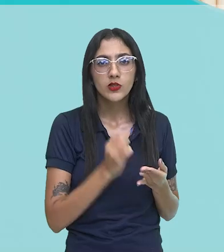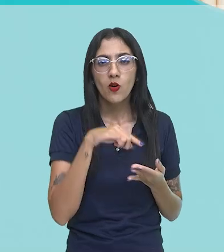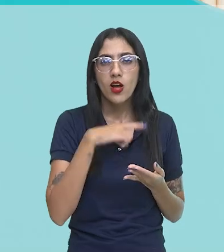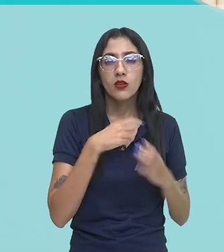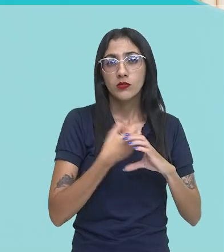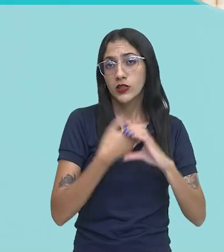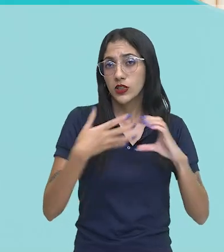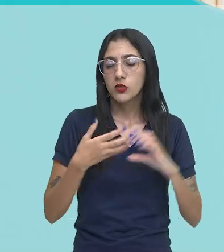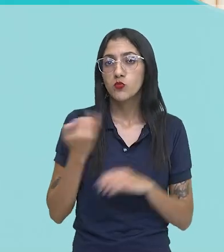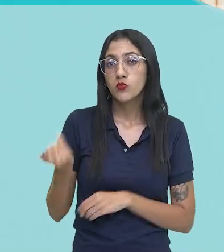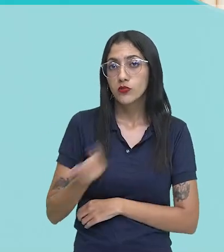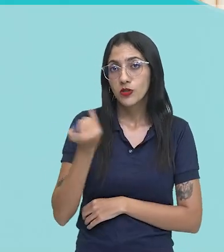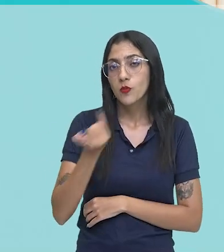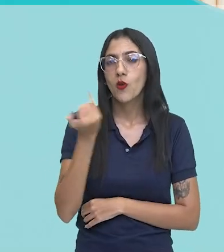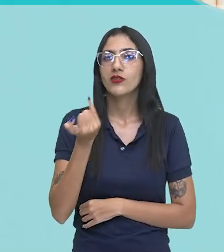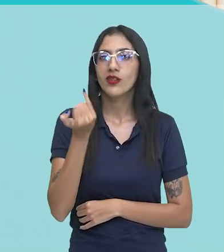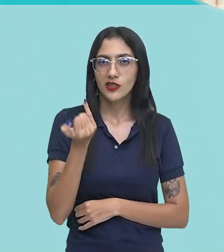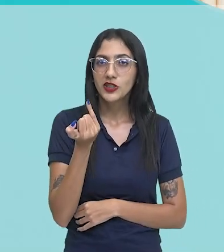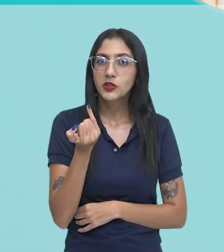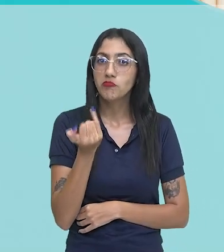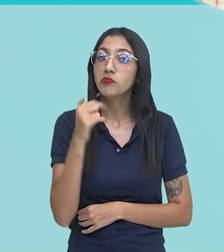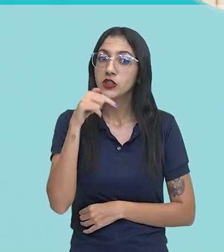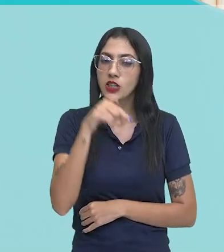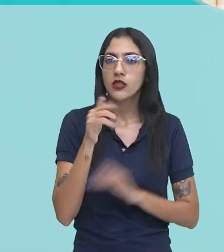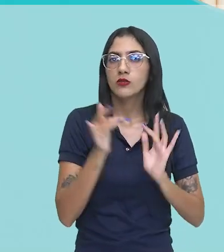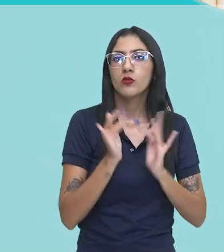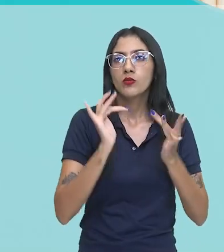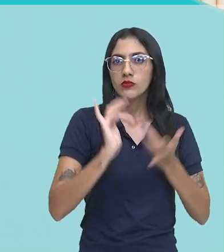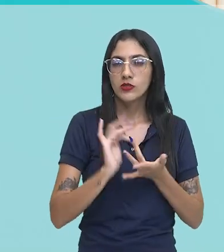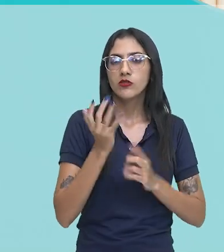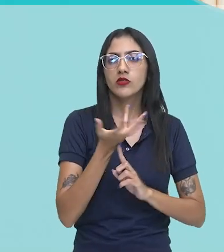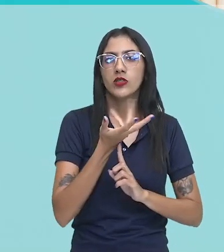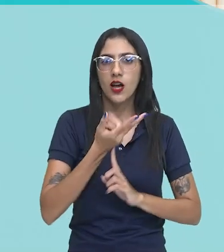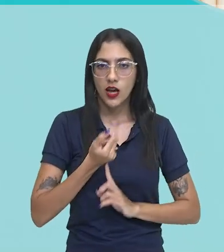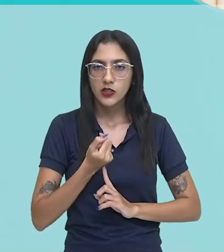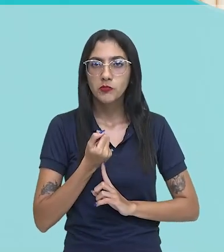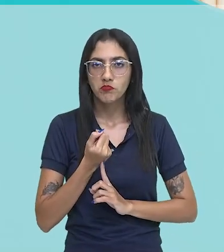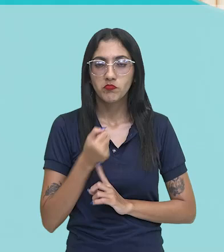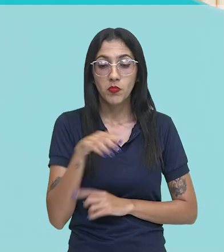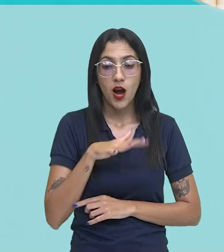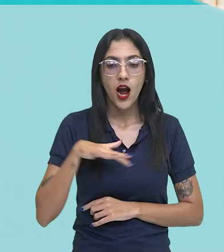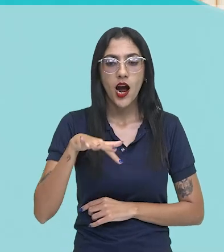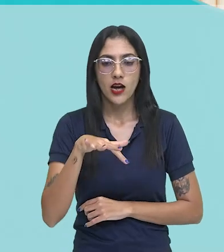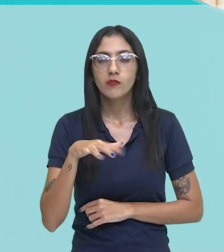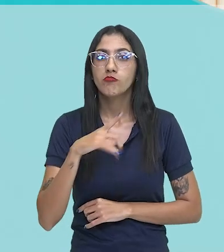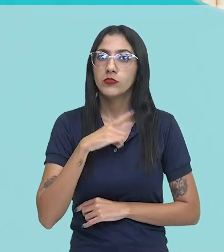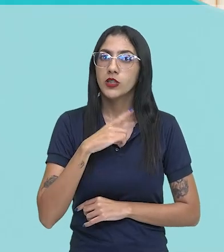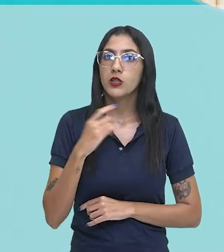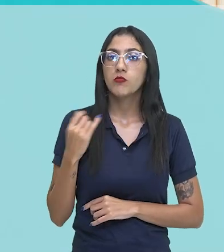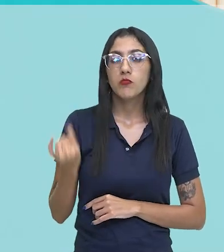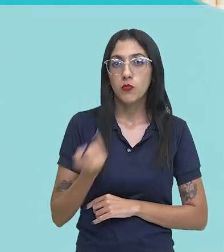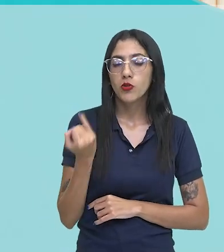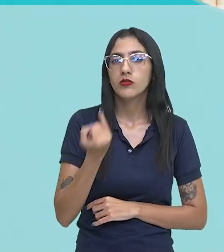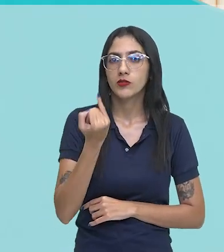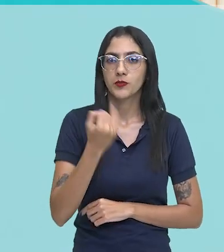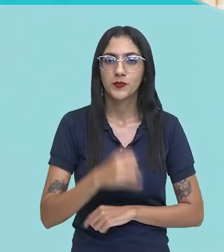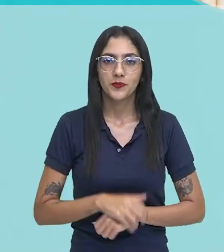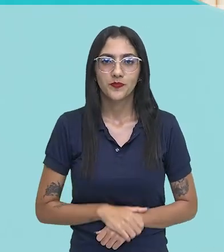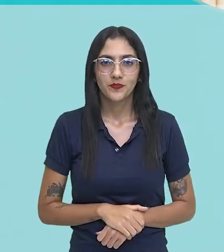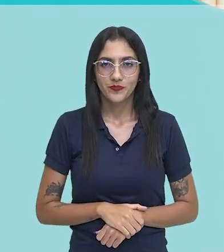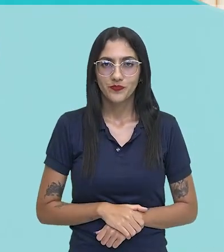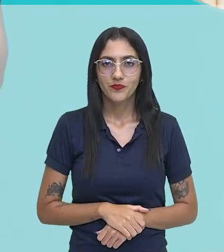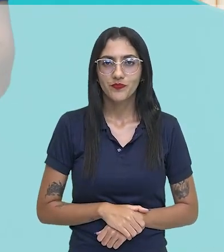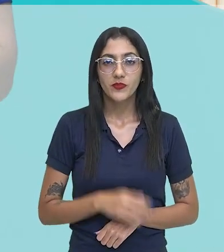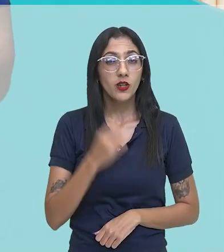elemento fundamental na instalação artística, porque a instalação ela depende desse espaço onde ela vai acontecer. Vamos ver as